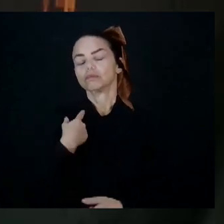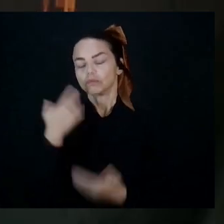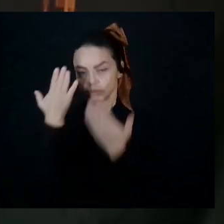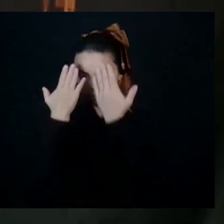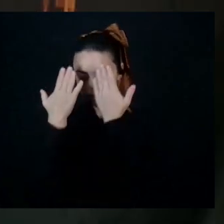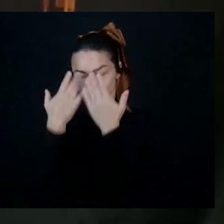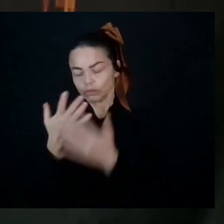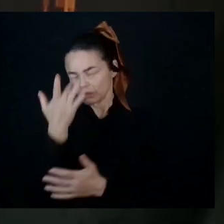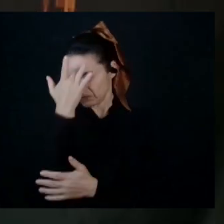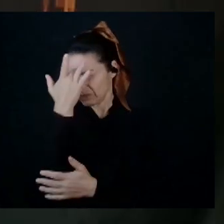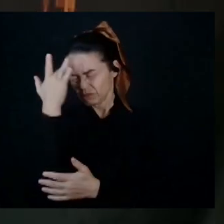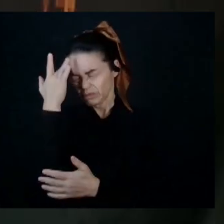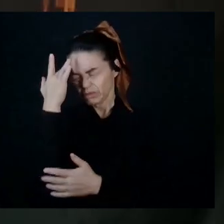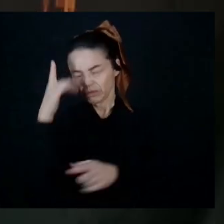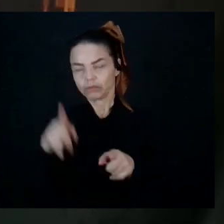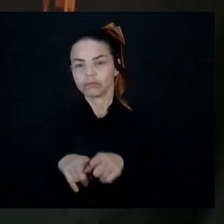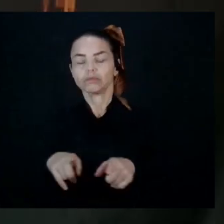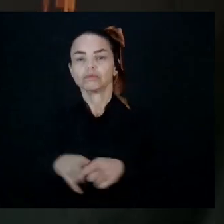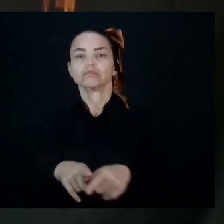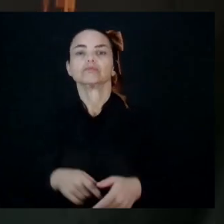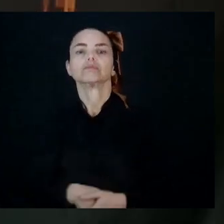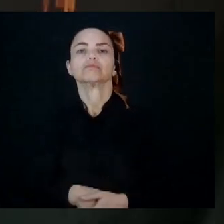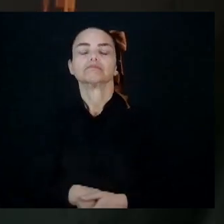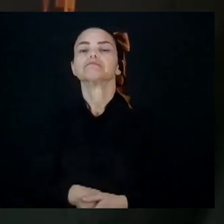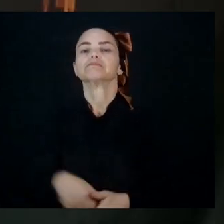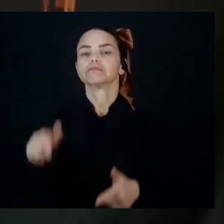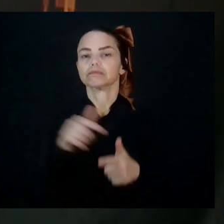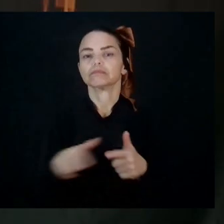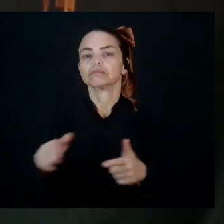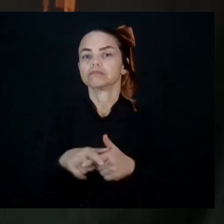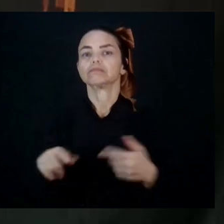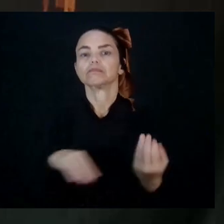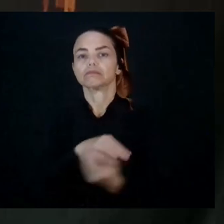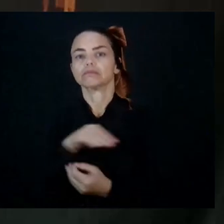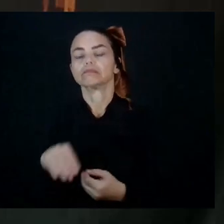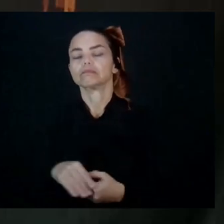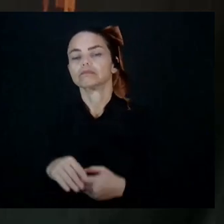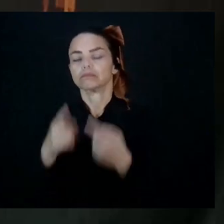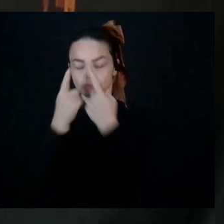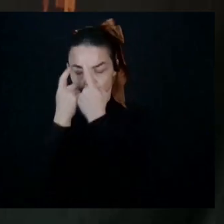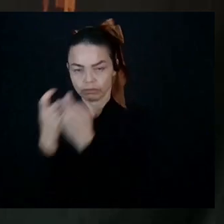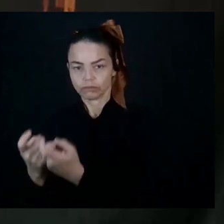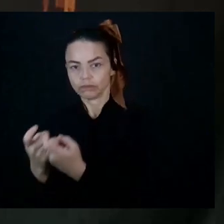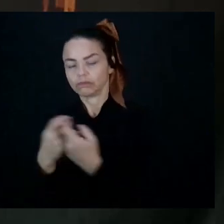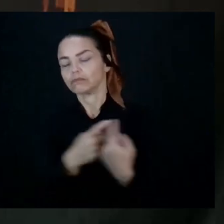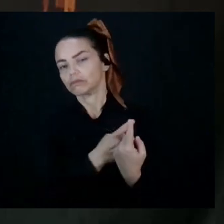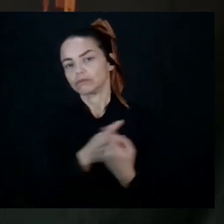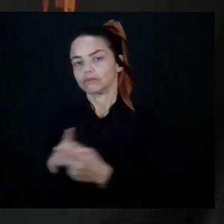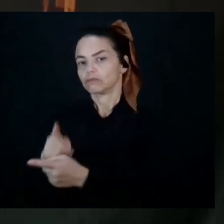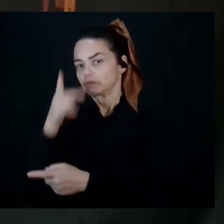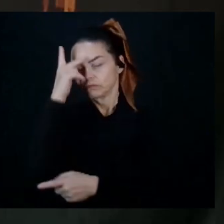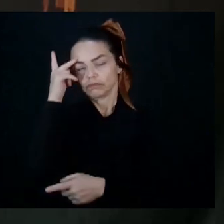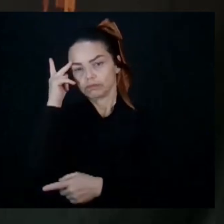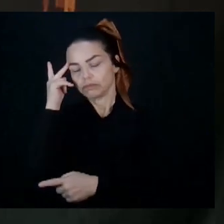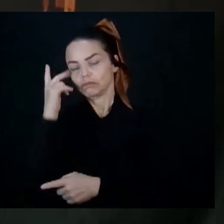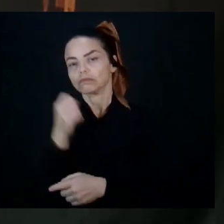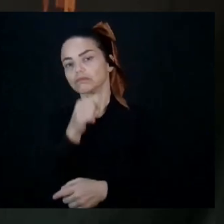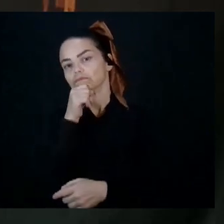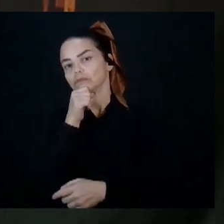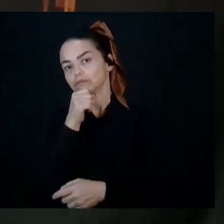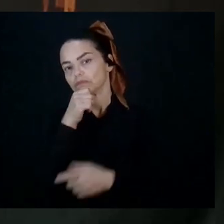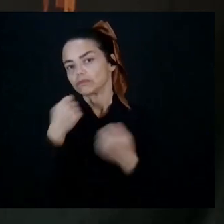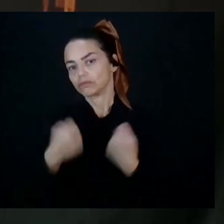mental e também das situações que envolvem violência, né, contra a pessoa idosa. A necessidade